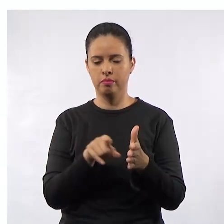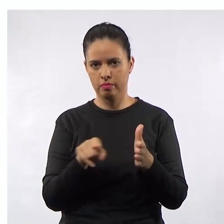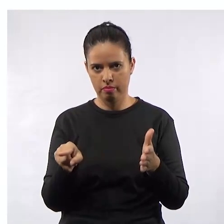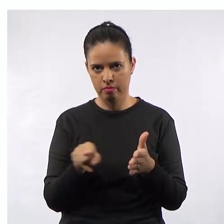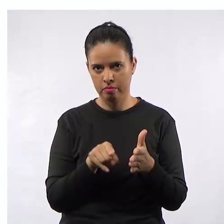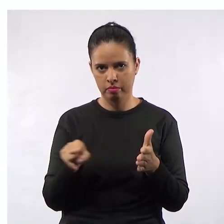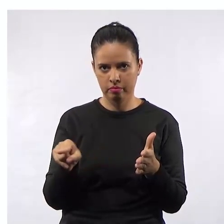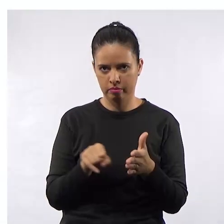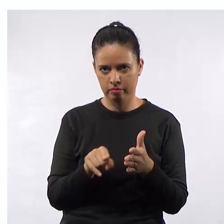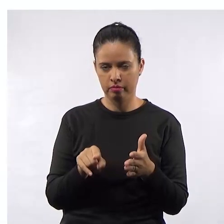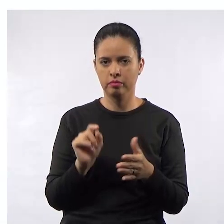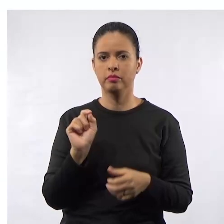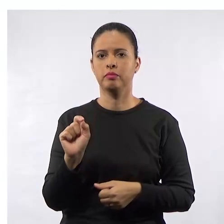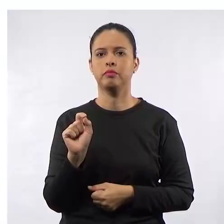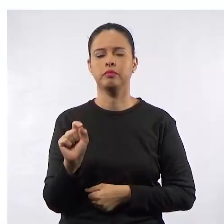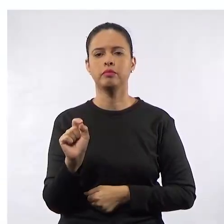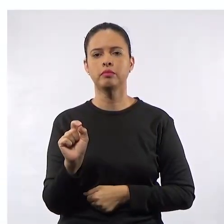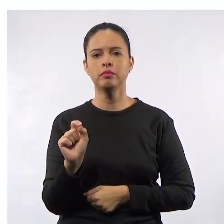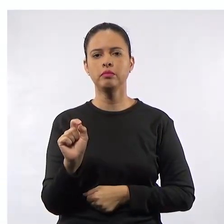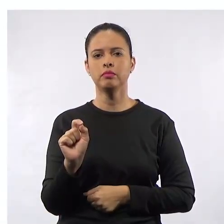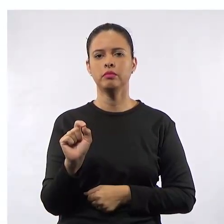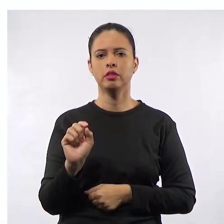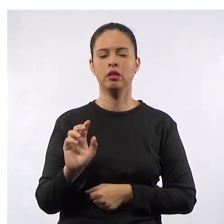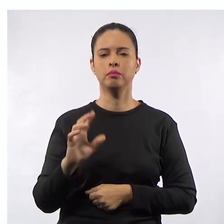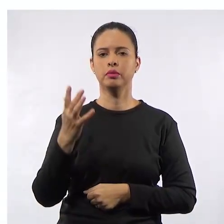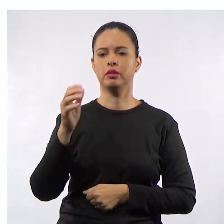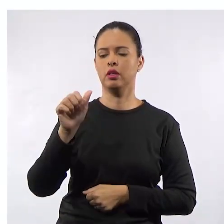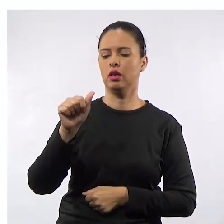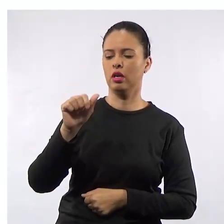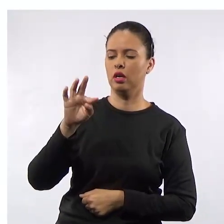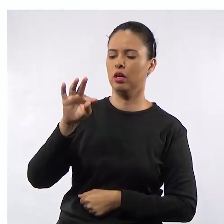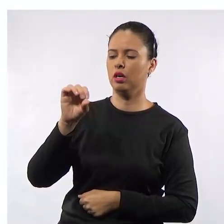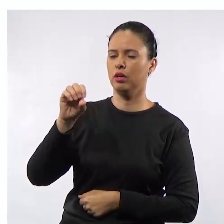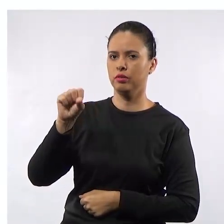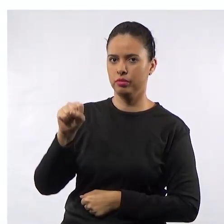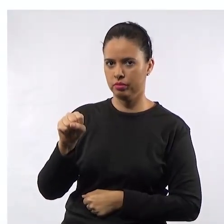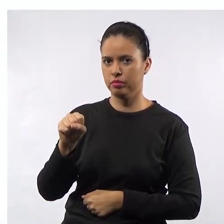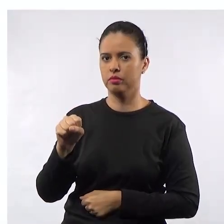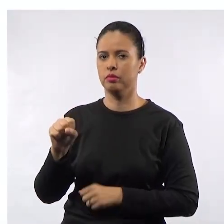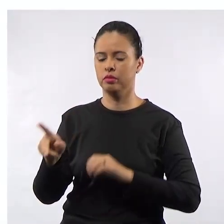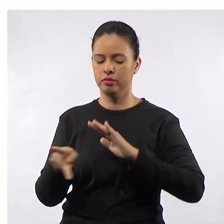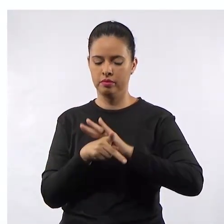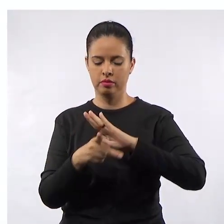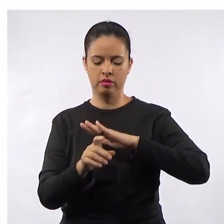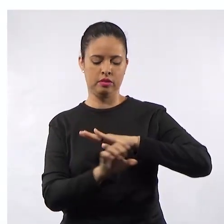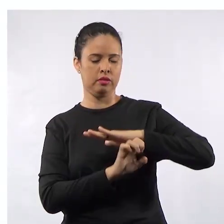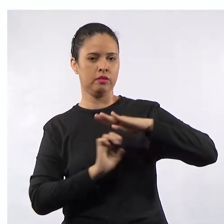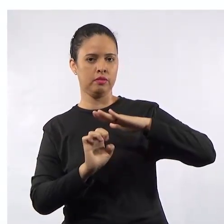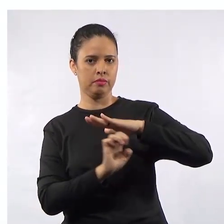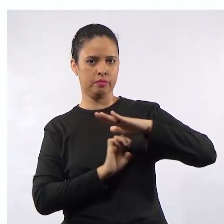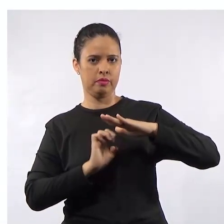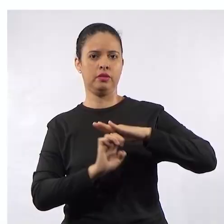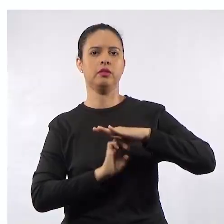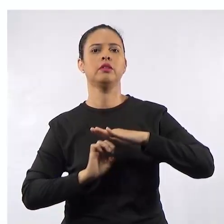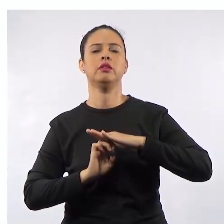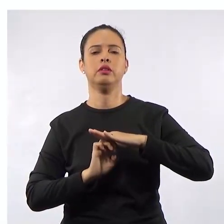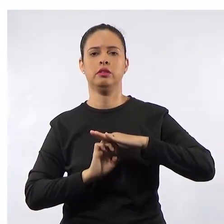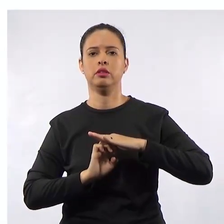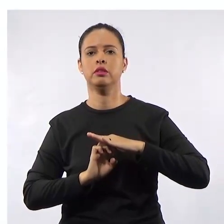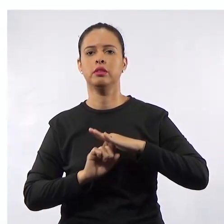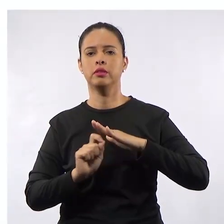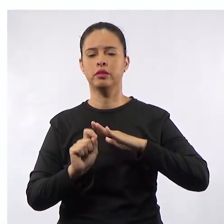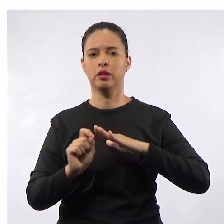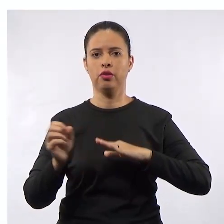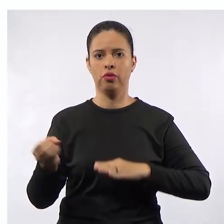liquidação os os atos da empresa geralmente aqui na liquidação eles não